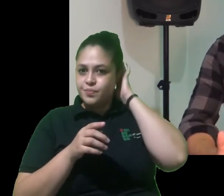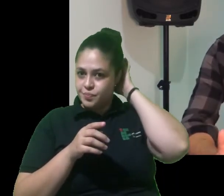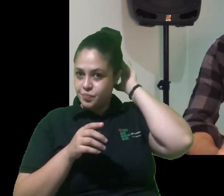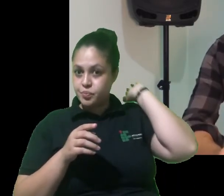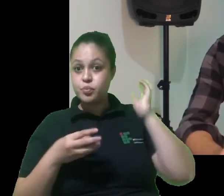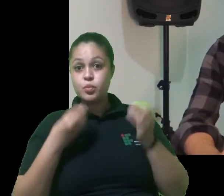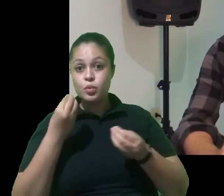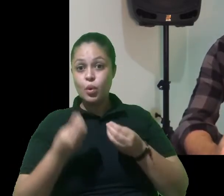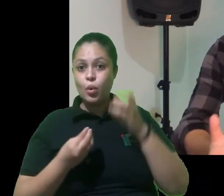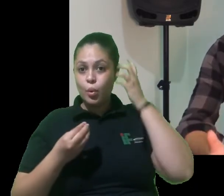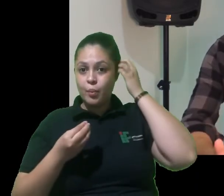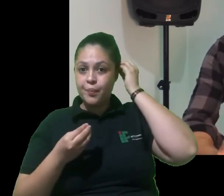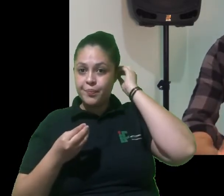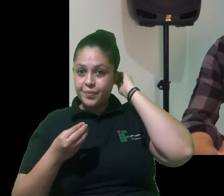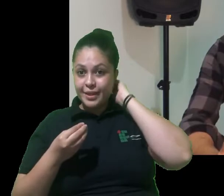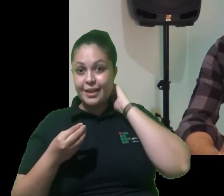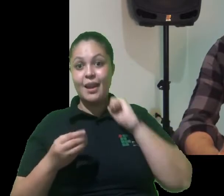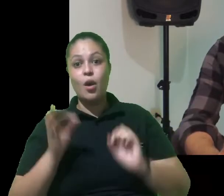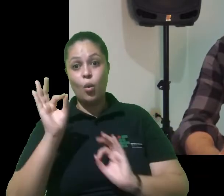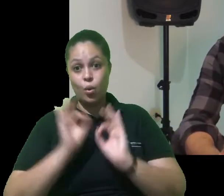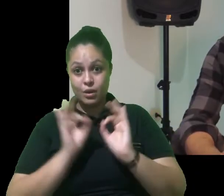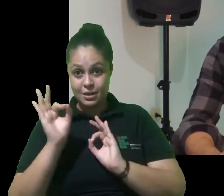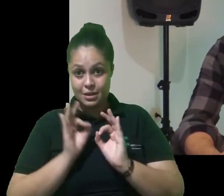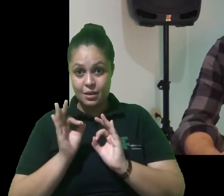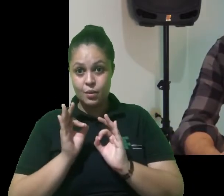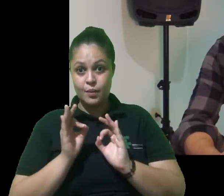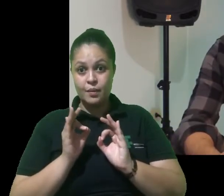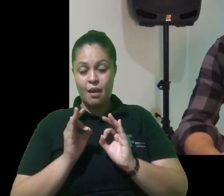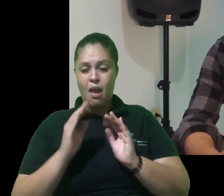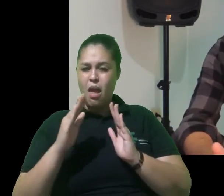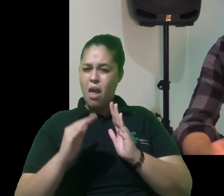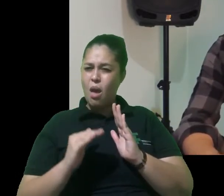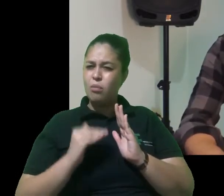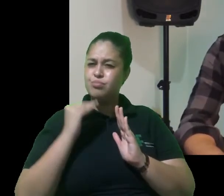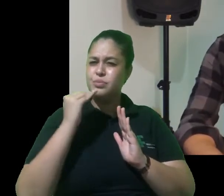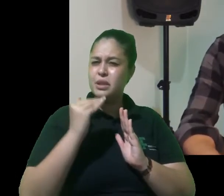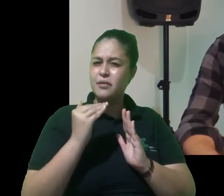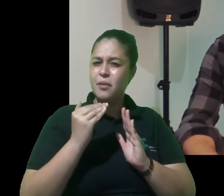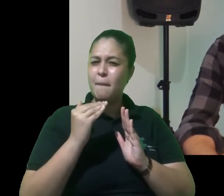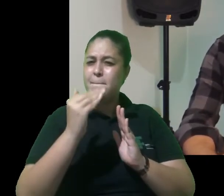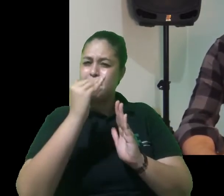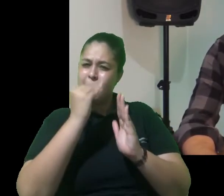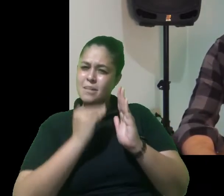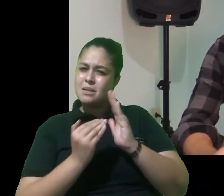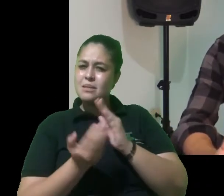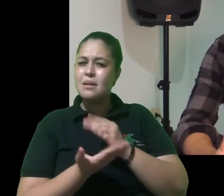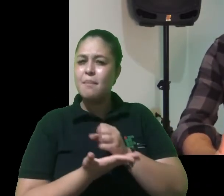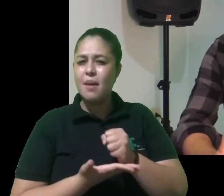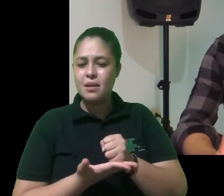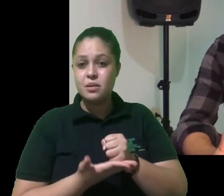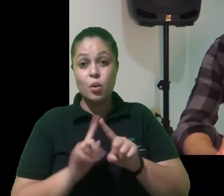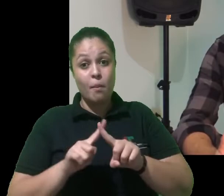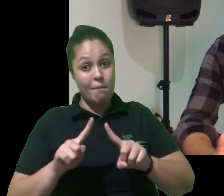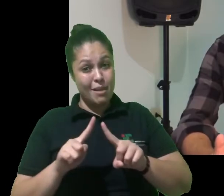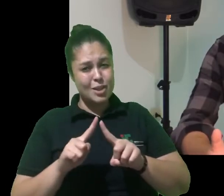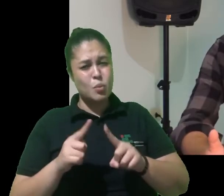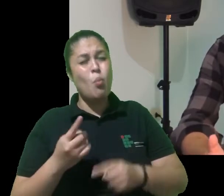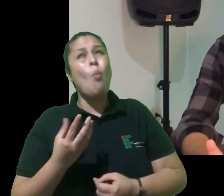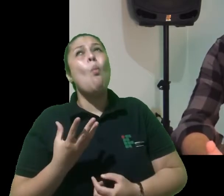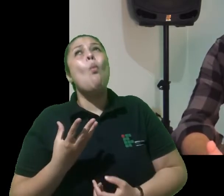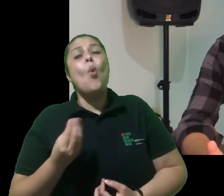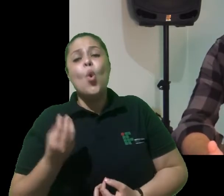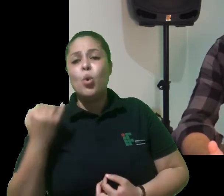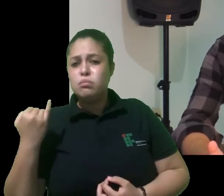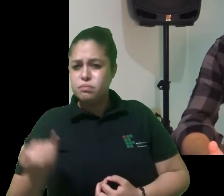posições. Portanto, é um nível de apreensão do objeto, digamos um nível mais elementar, mas